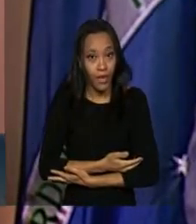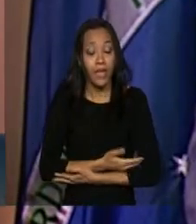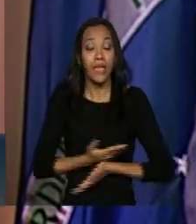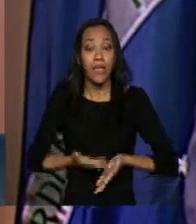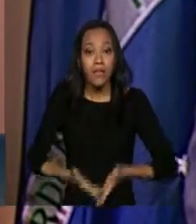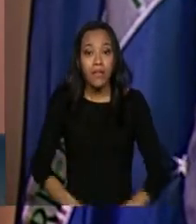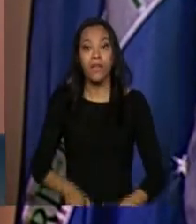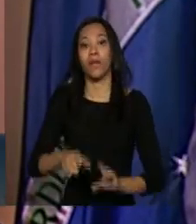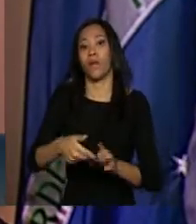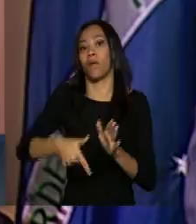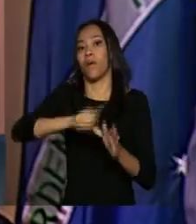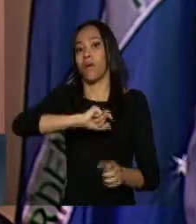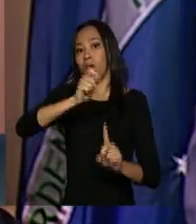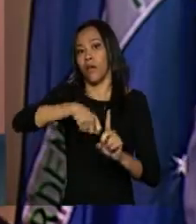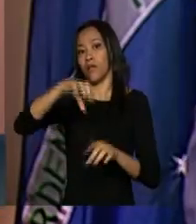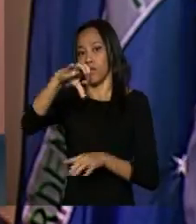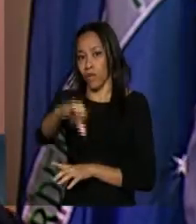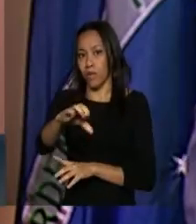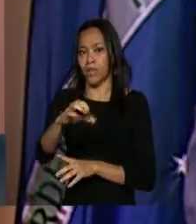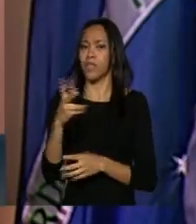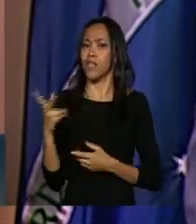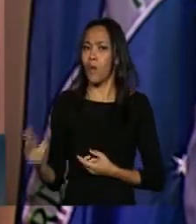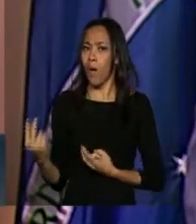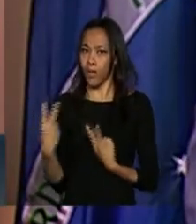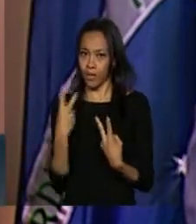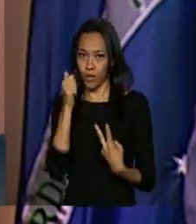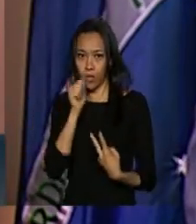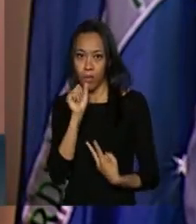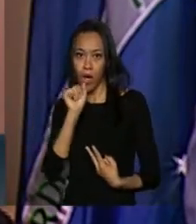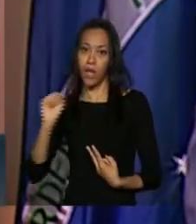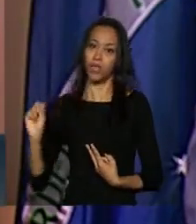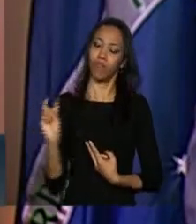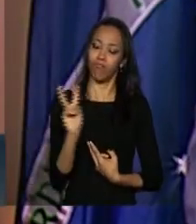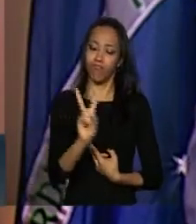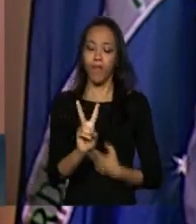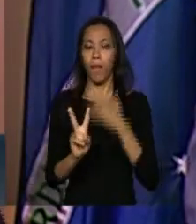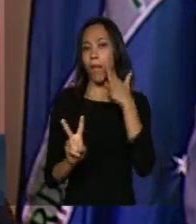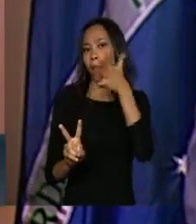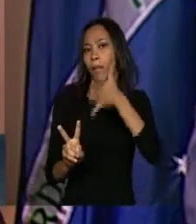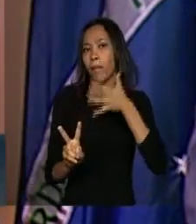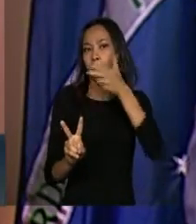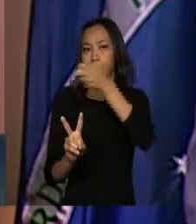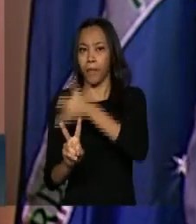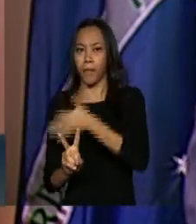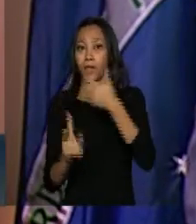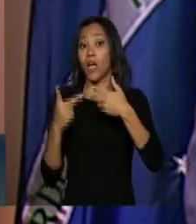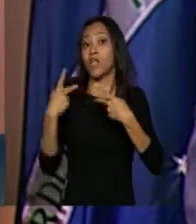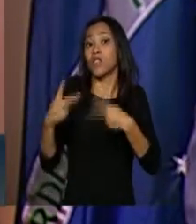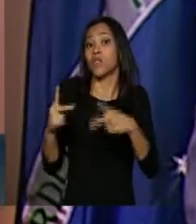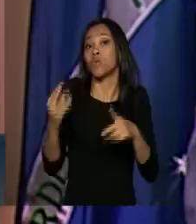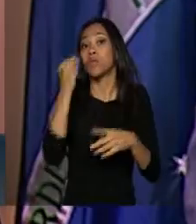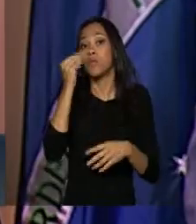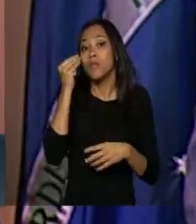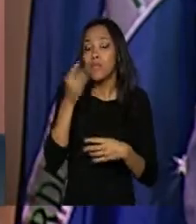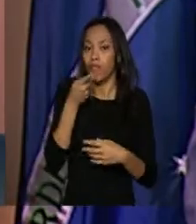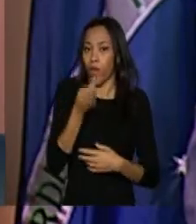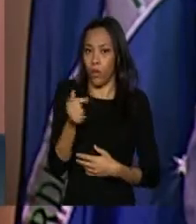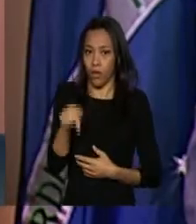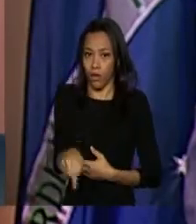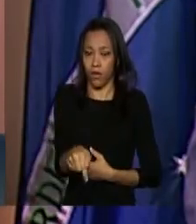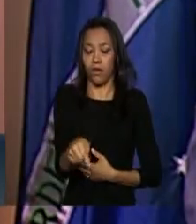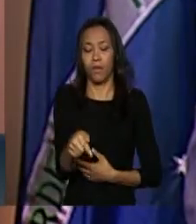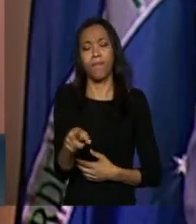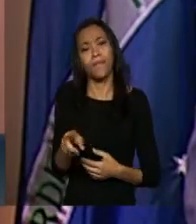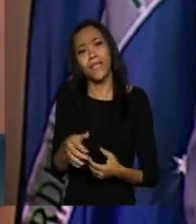como a Daniela e a Viviane, que aqui estiveram dando seu depoimento, que dependem de outras mulheres, né, mães,